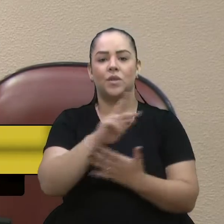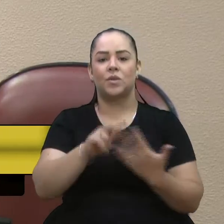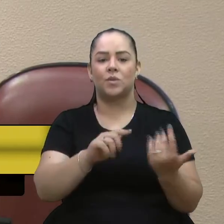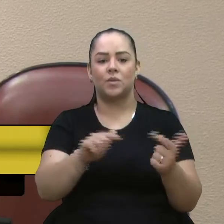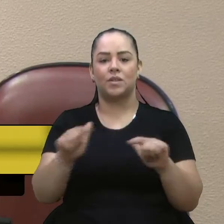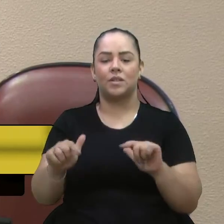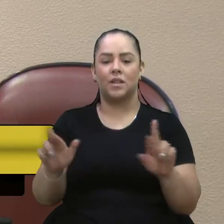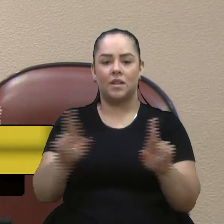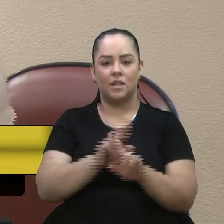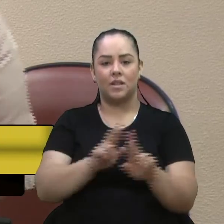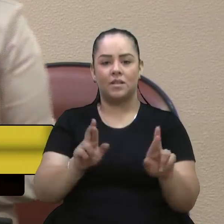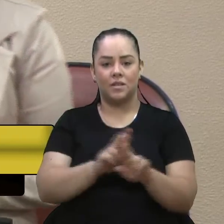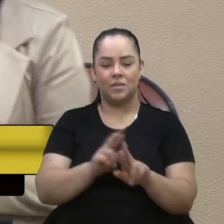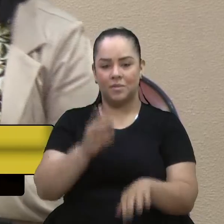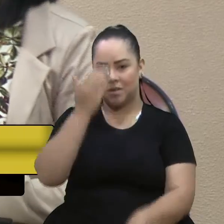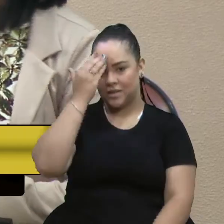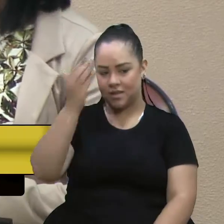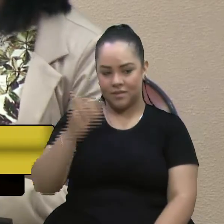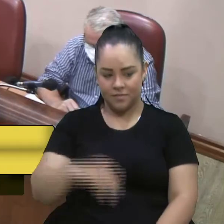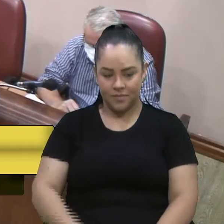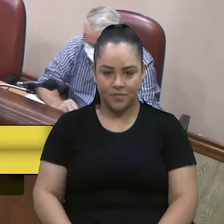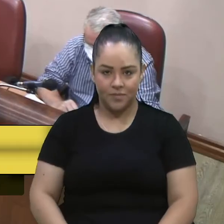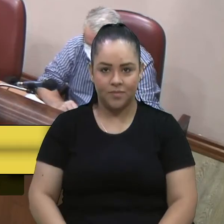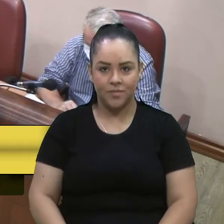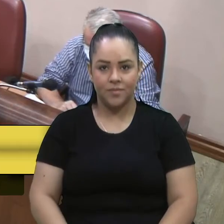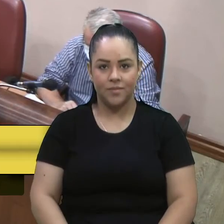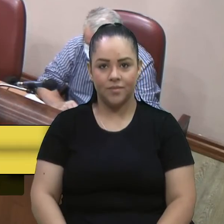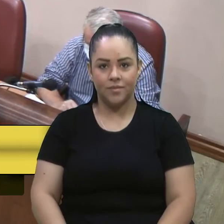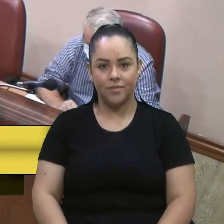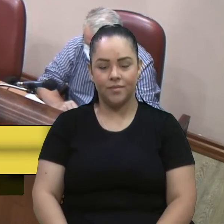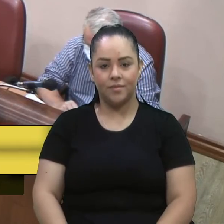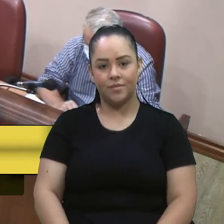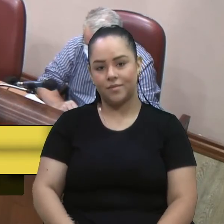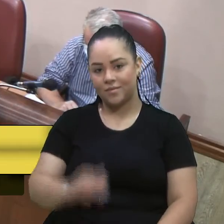Relações Públicas. Obrigada. Obrigado, vereadora Marisol. Encerrado.